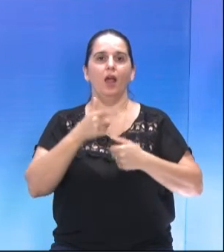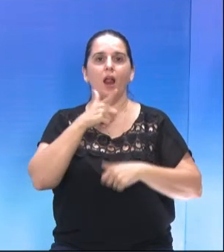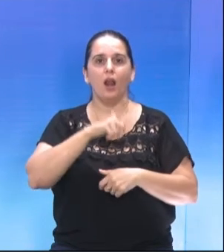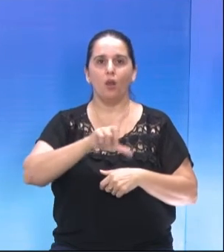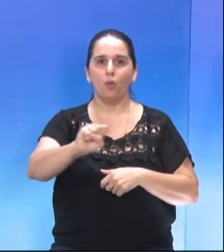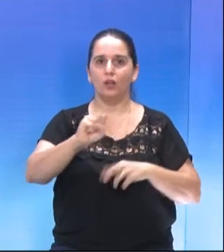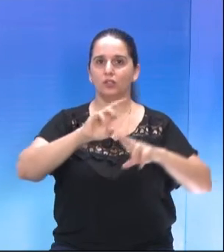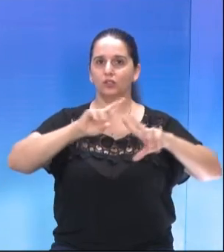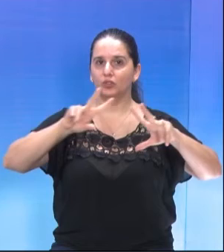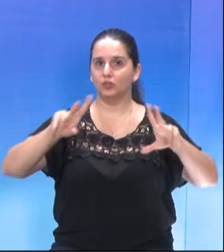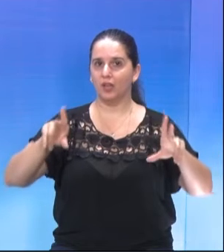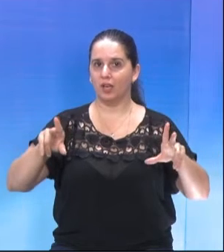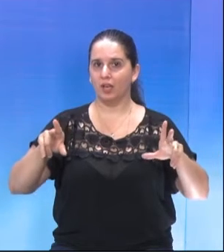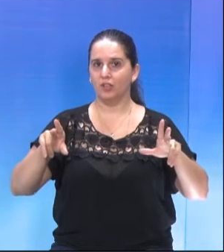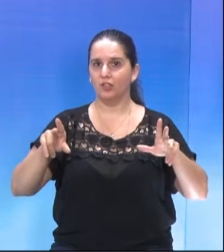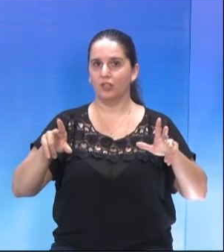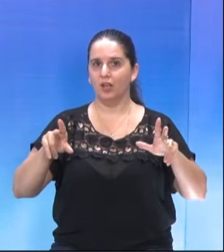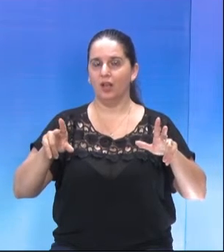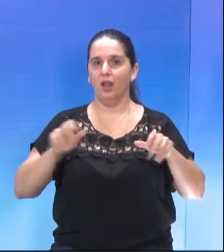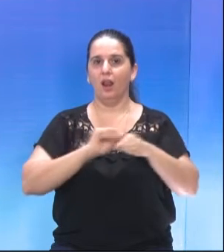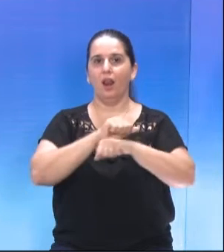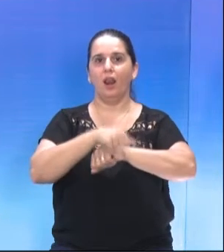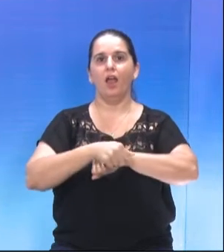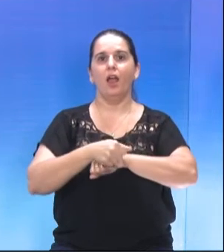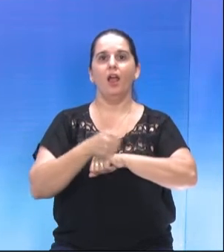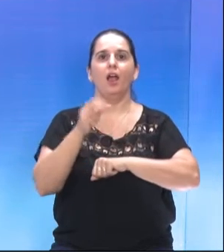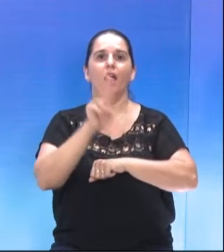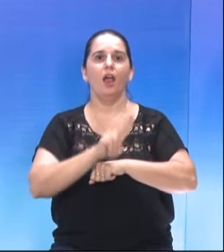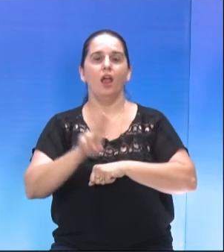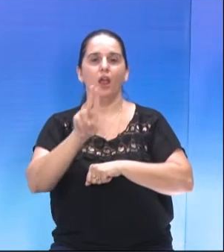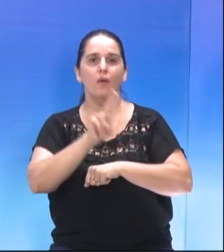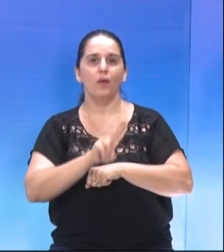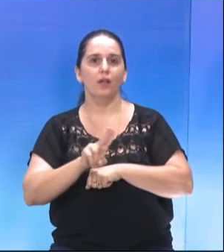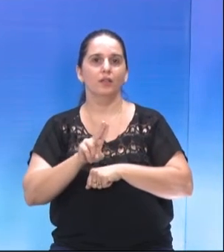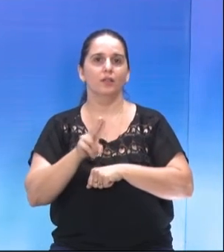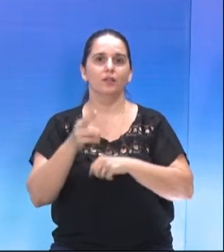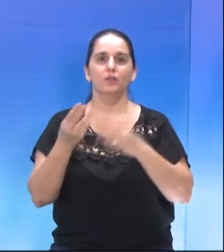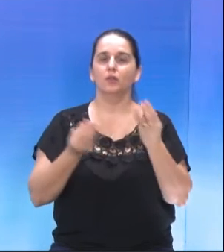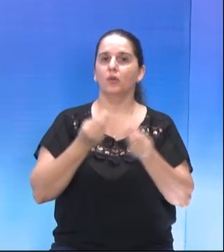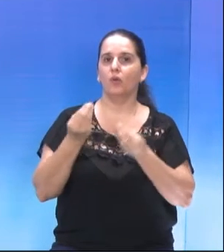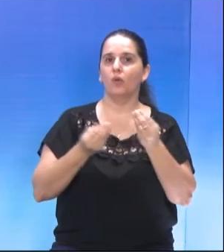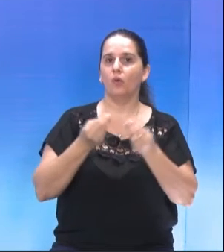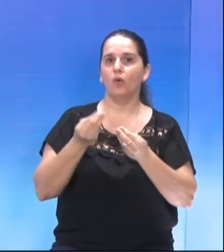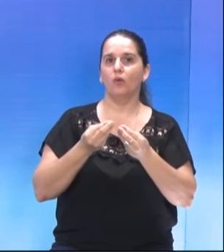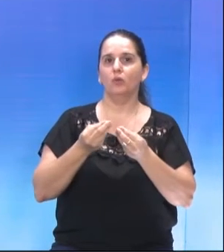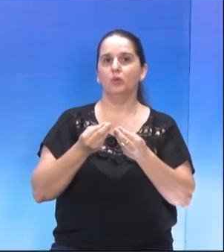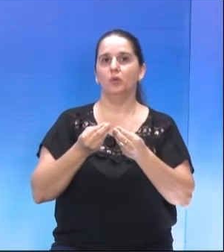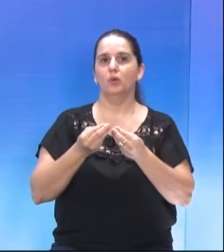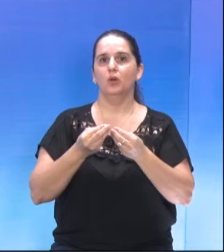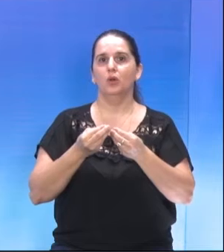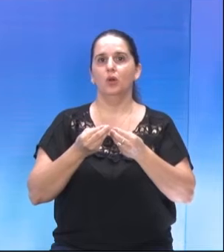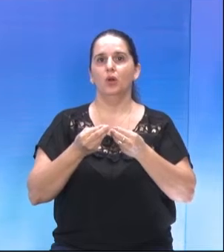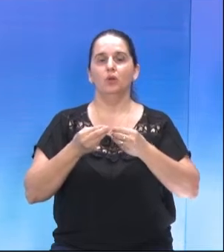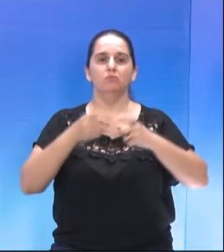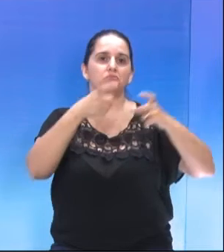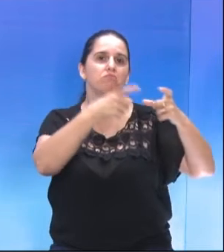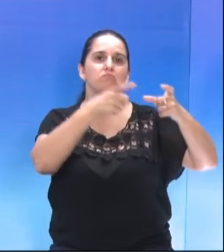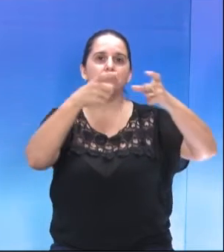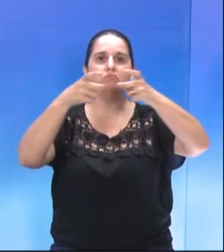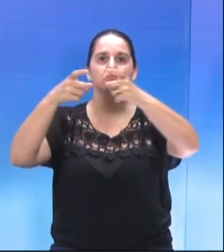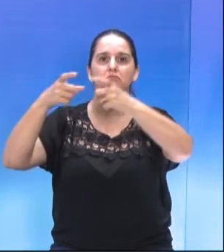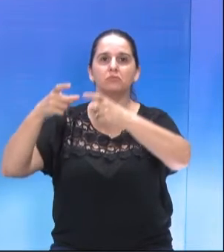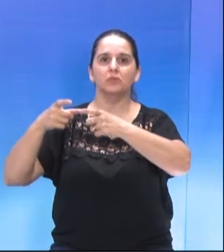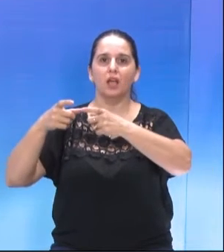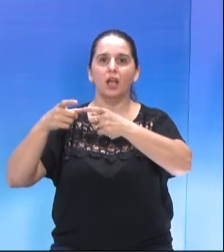arte contemporânea também é muito utilizada como body art, como nós podemos ver as instalações e